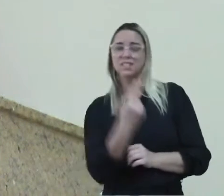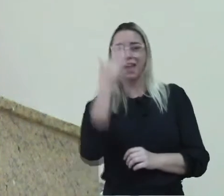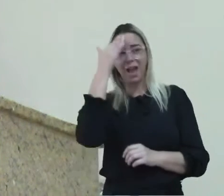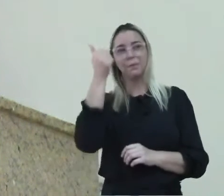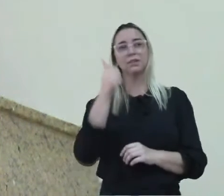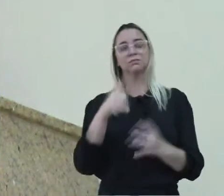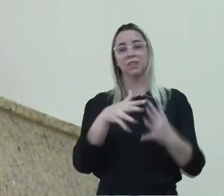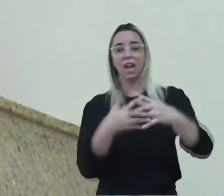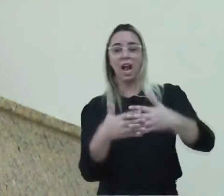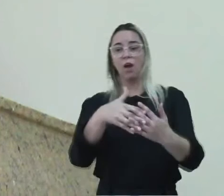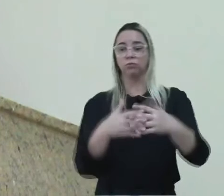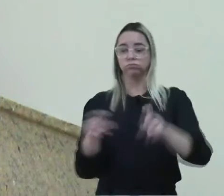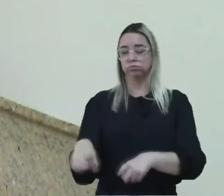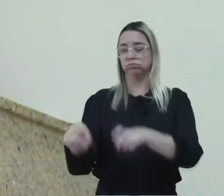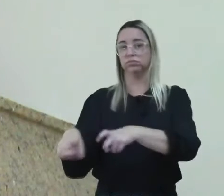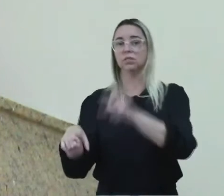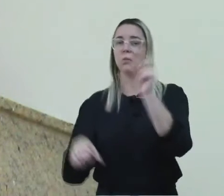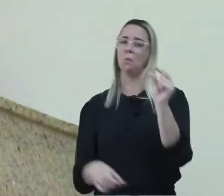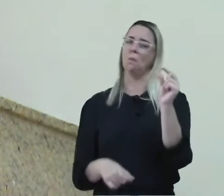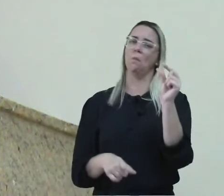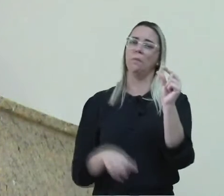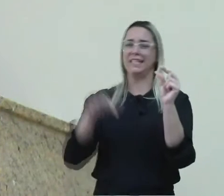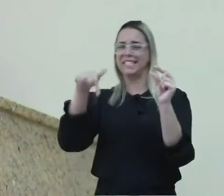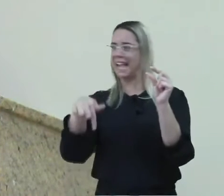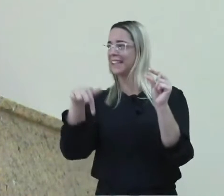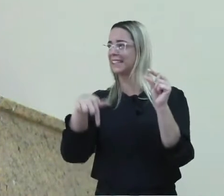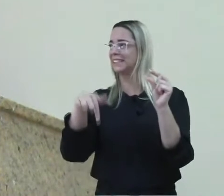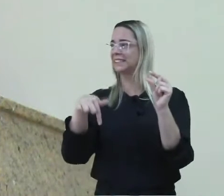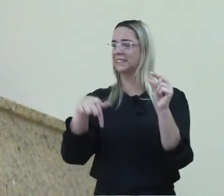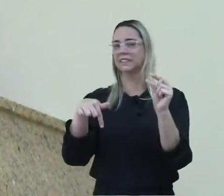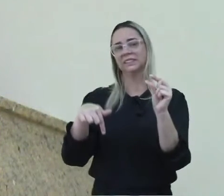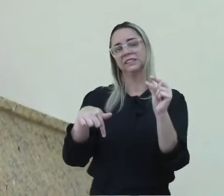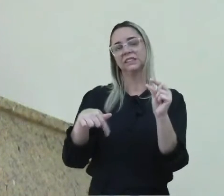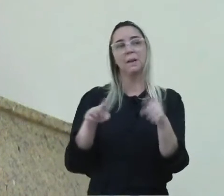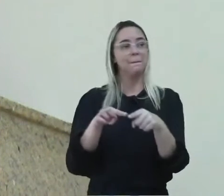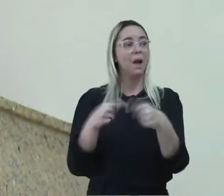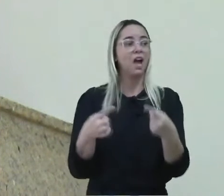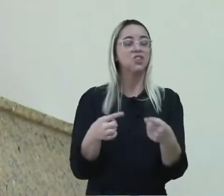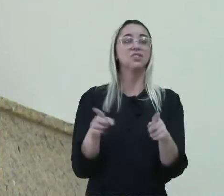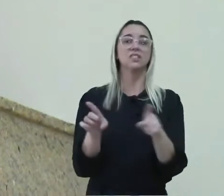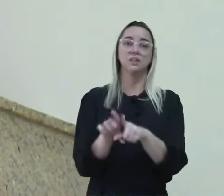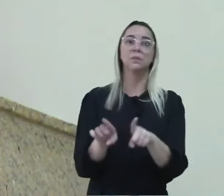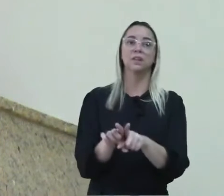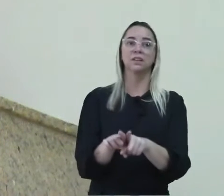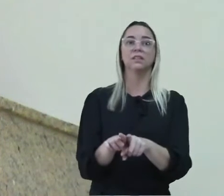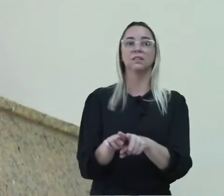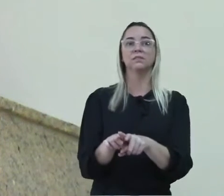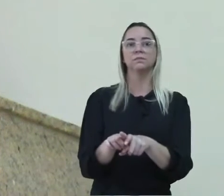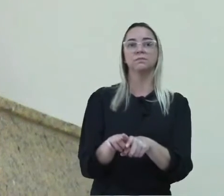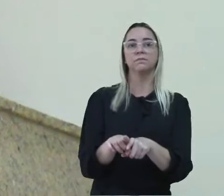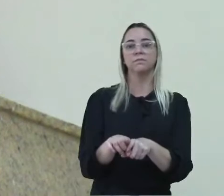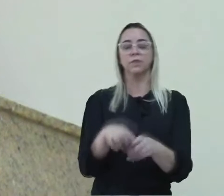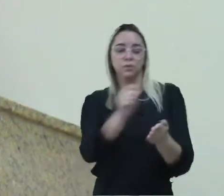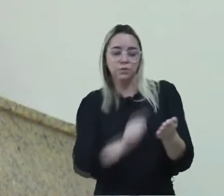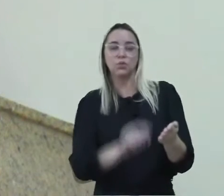de tratores é pouca, né? São apenas 7 tratores da prefeitura, mas também tem uns sendo credenciados para fazer a